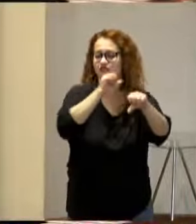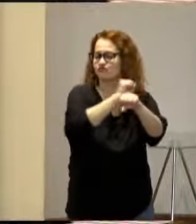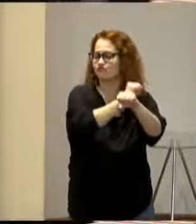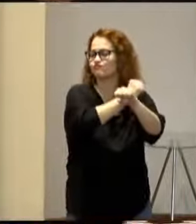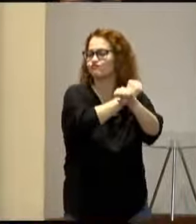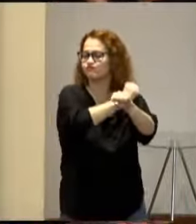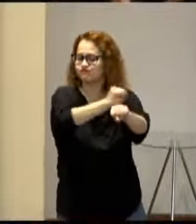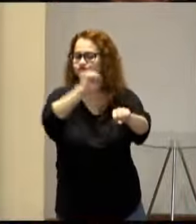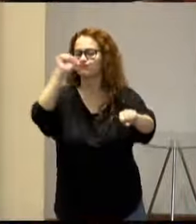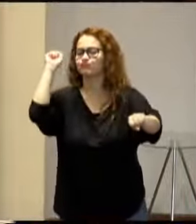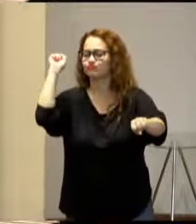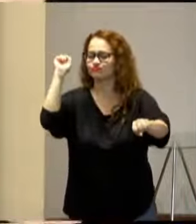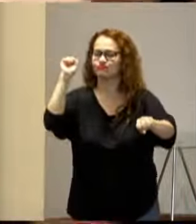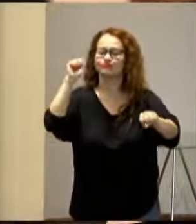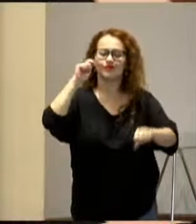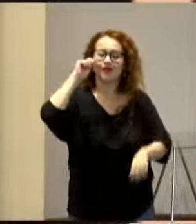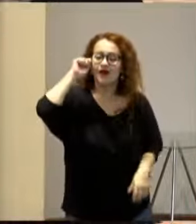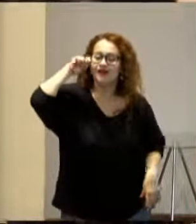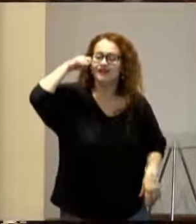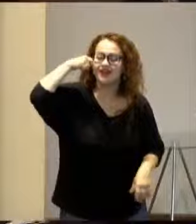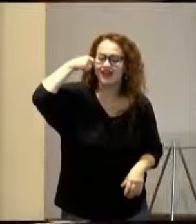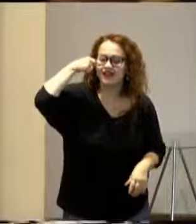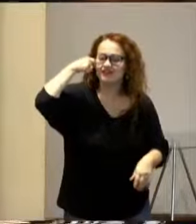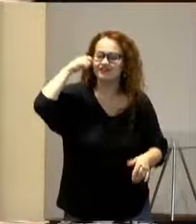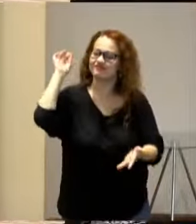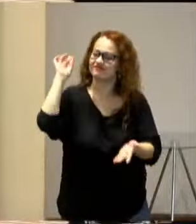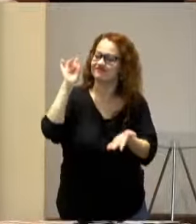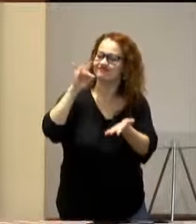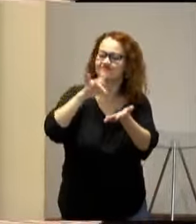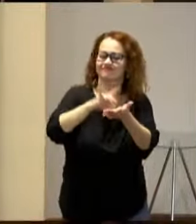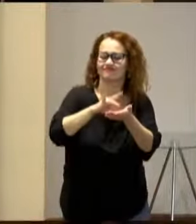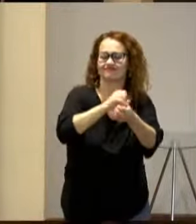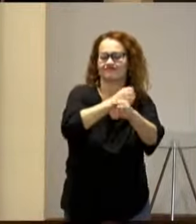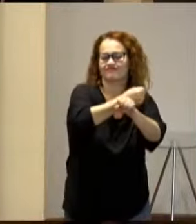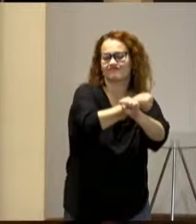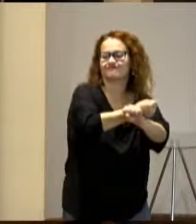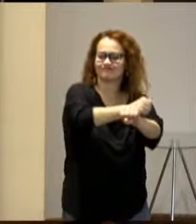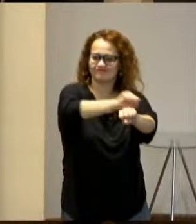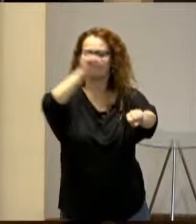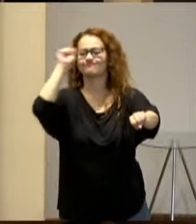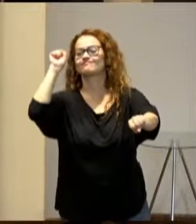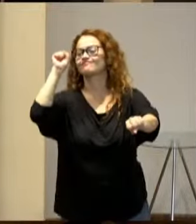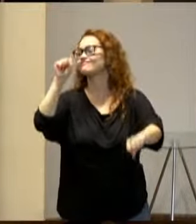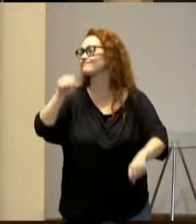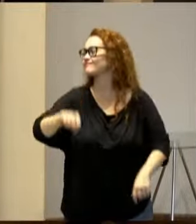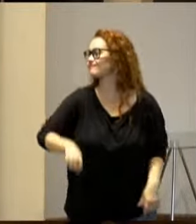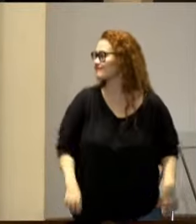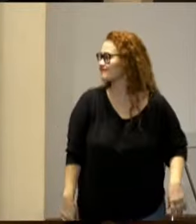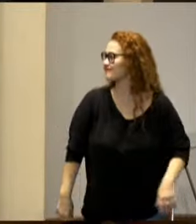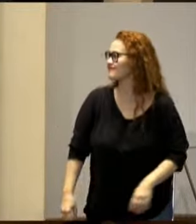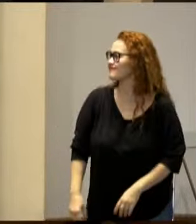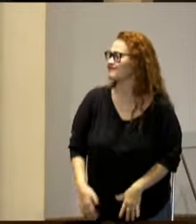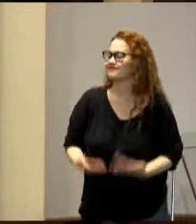liberdade. Negro é a raiz da liberdade.